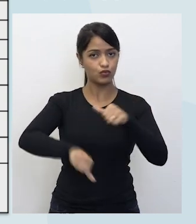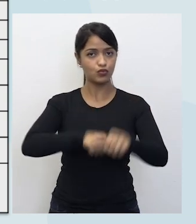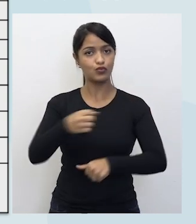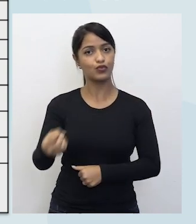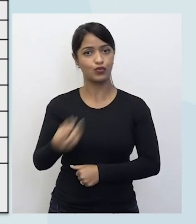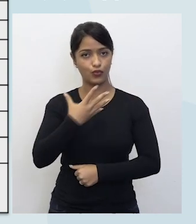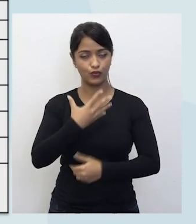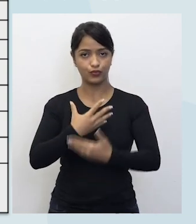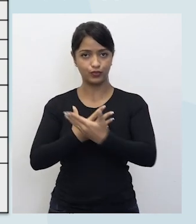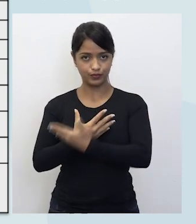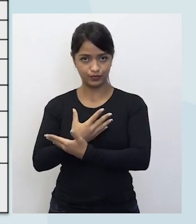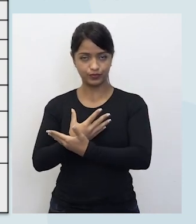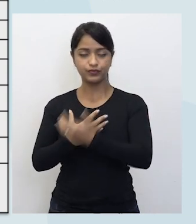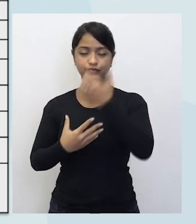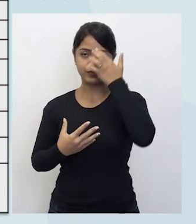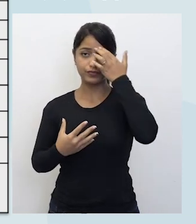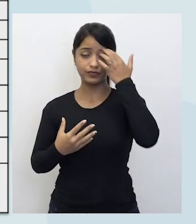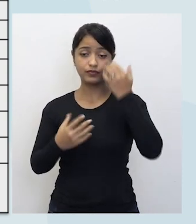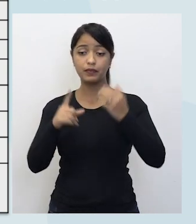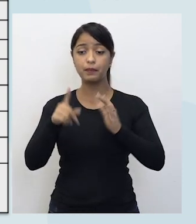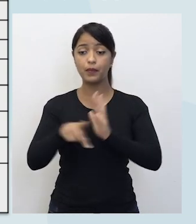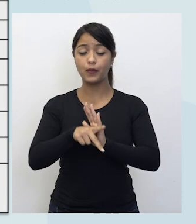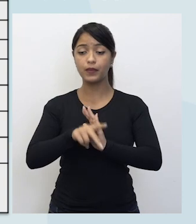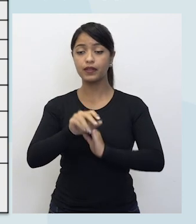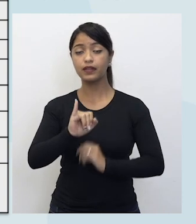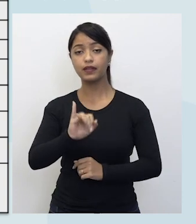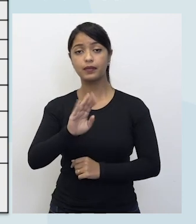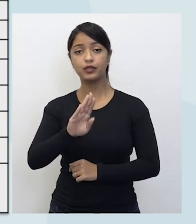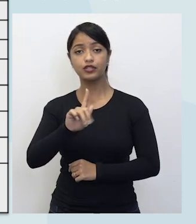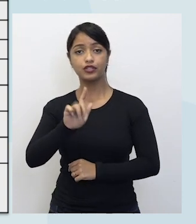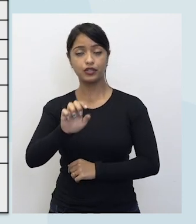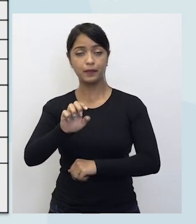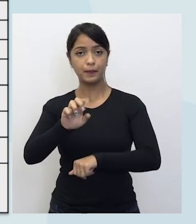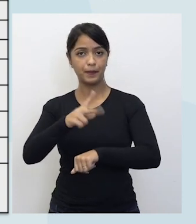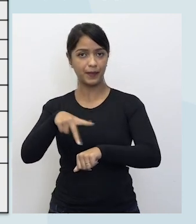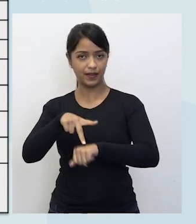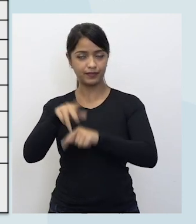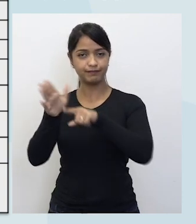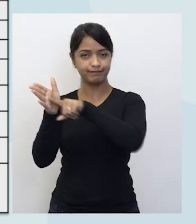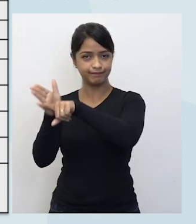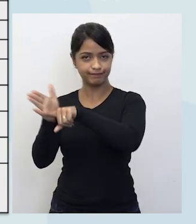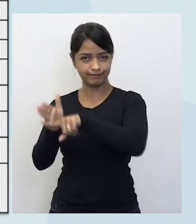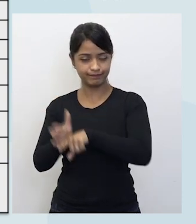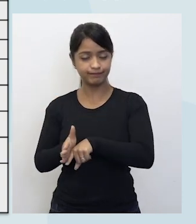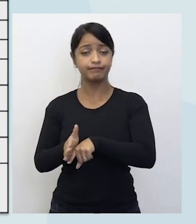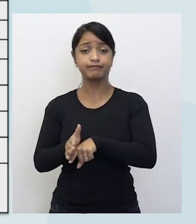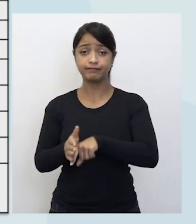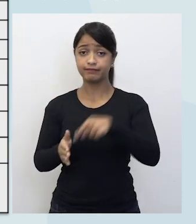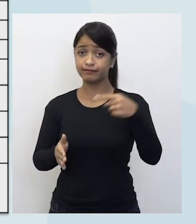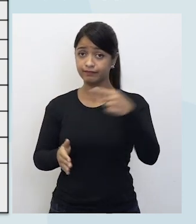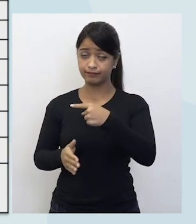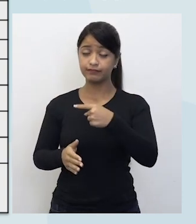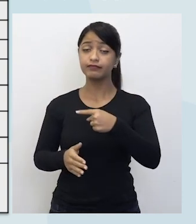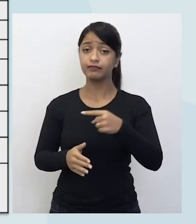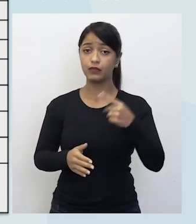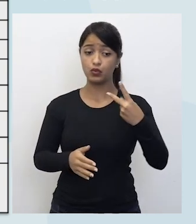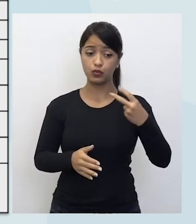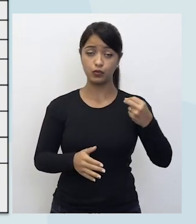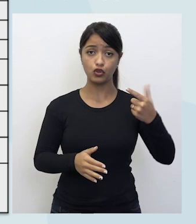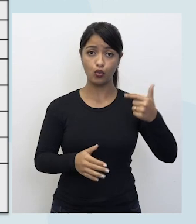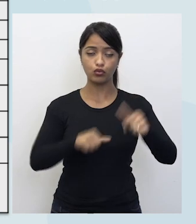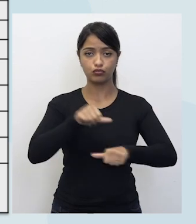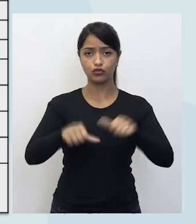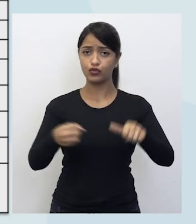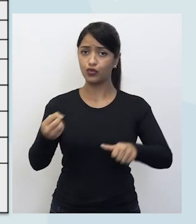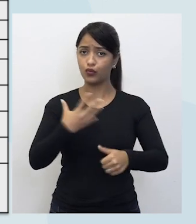eles são dados aí do IBGE Países. Então, a gente tem aí um dado bem mais atualizado. Por conta